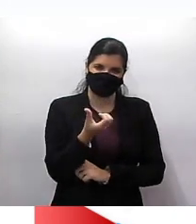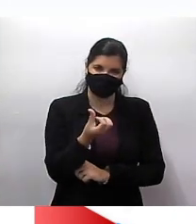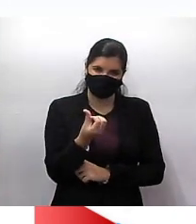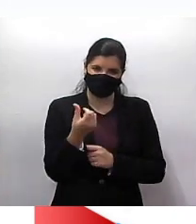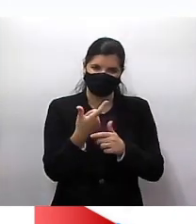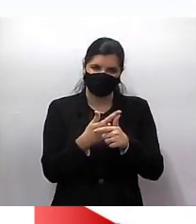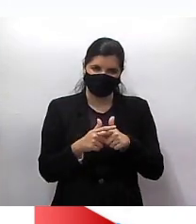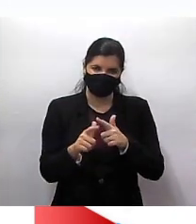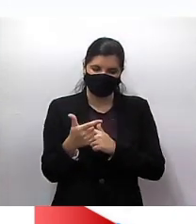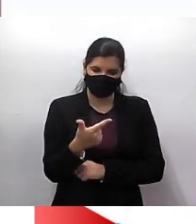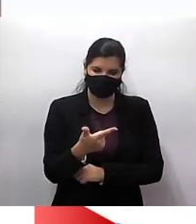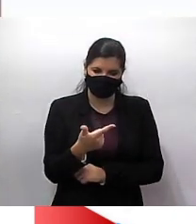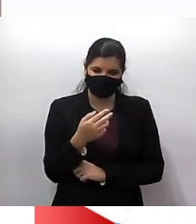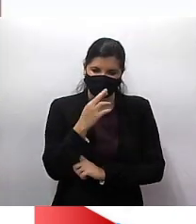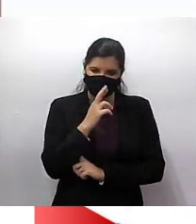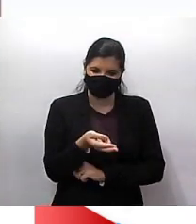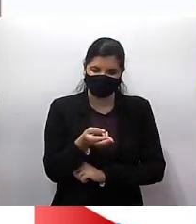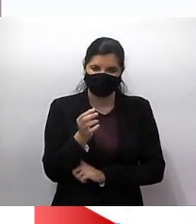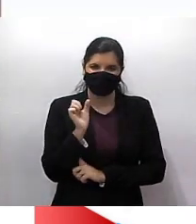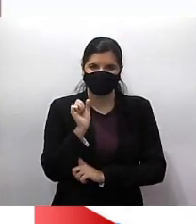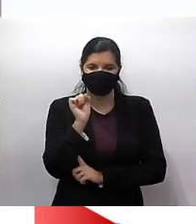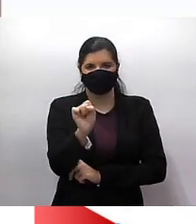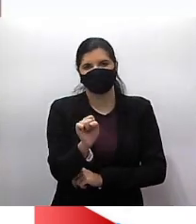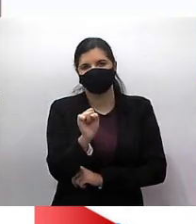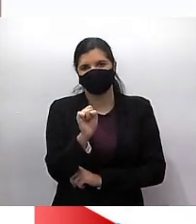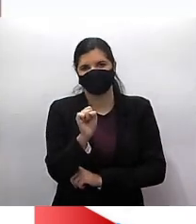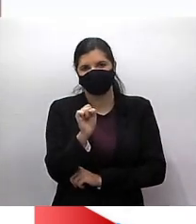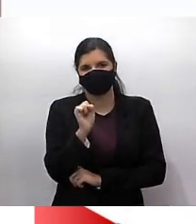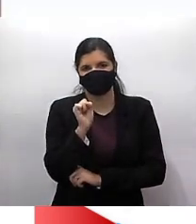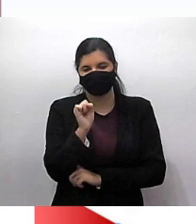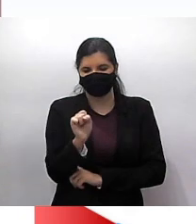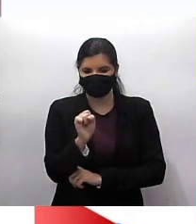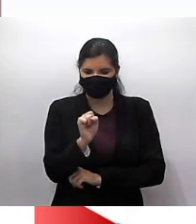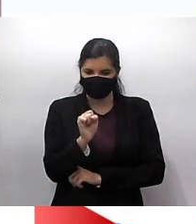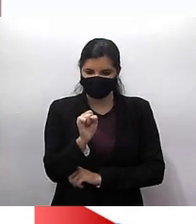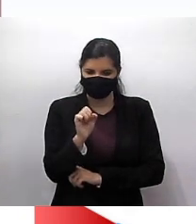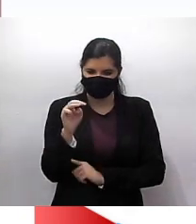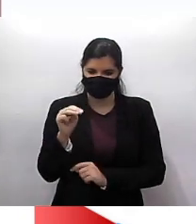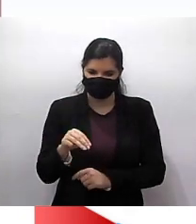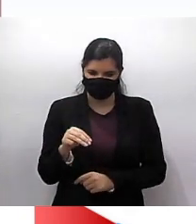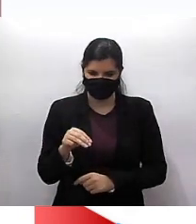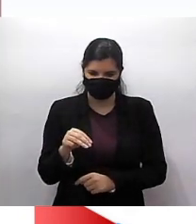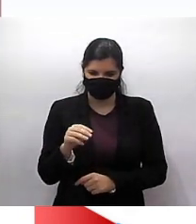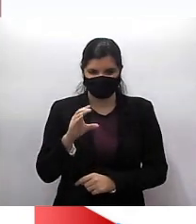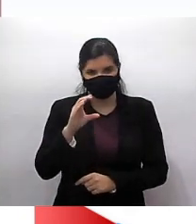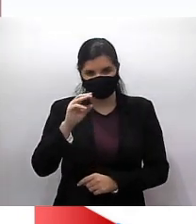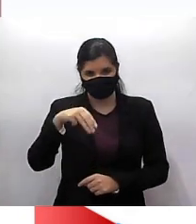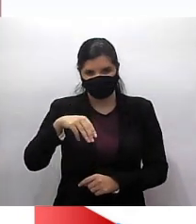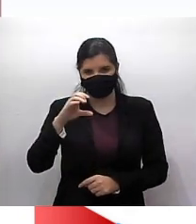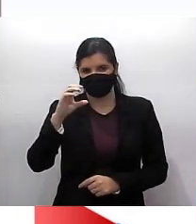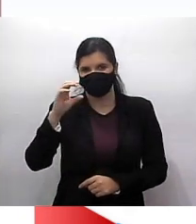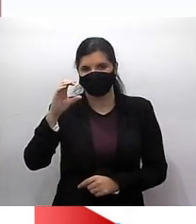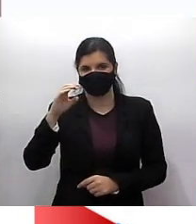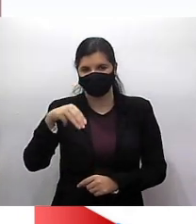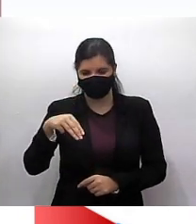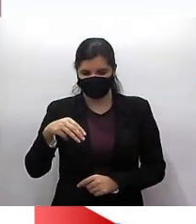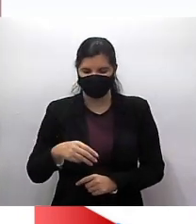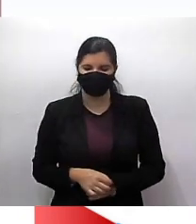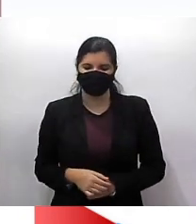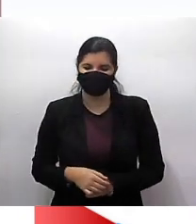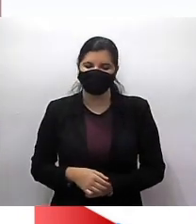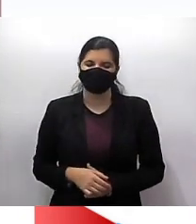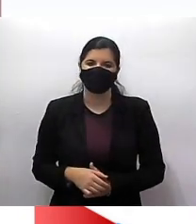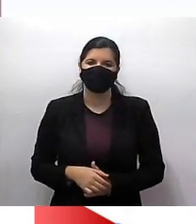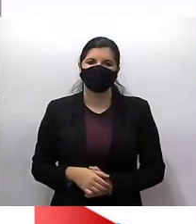dividido por 2, que vai dar quanto? Exatamente, vai dar 8 centímetros, não são metros, corrige